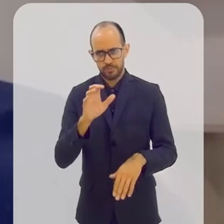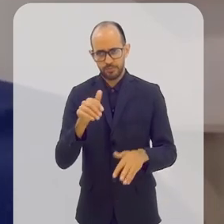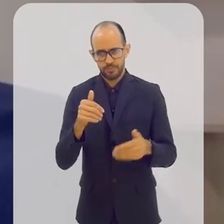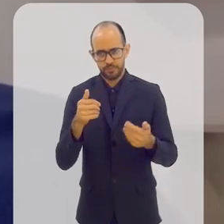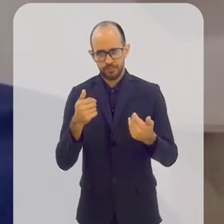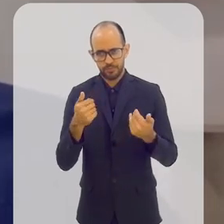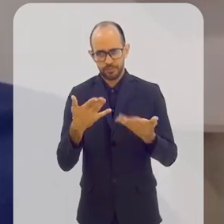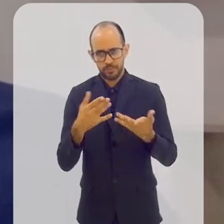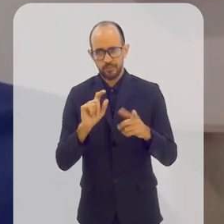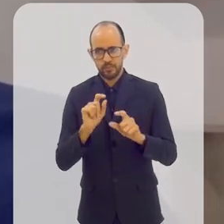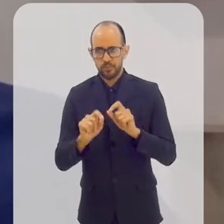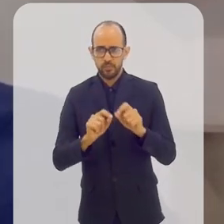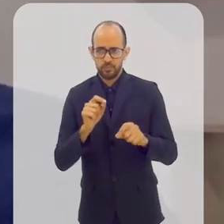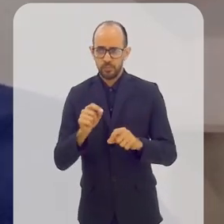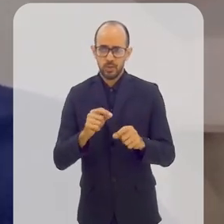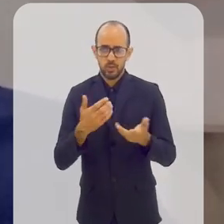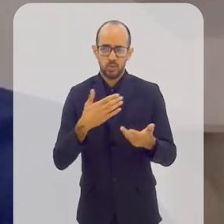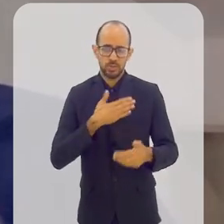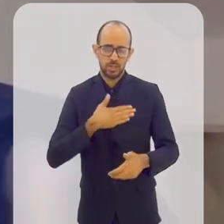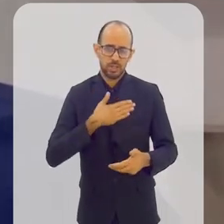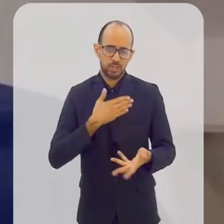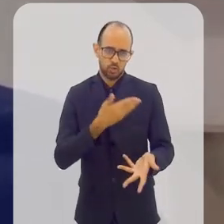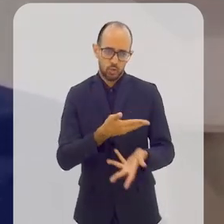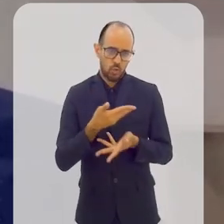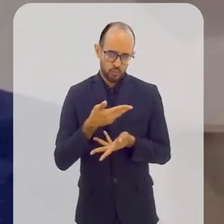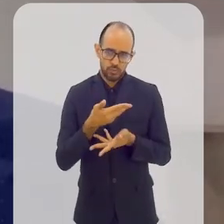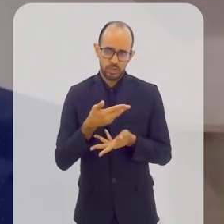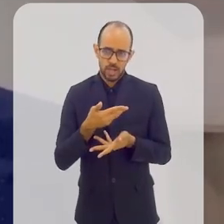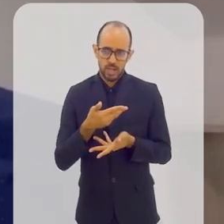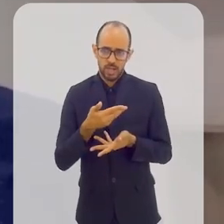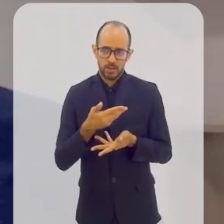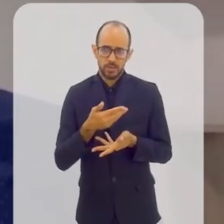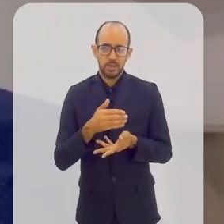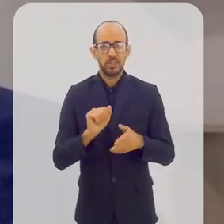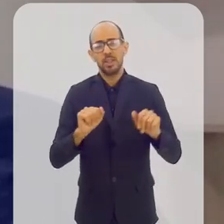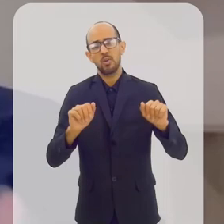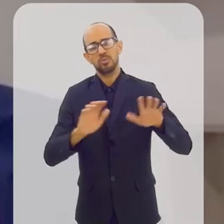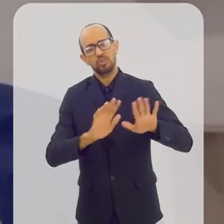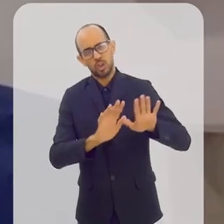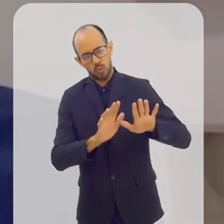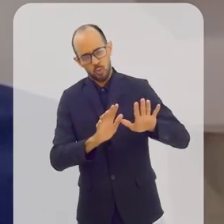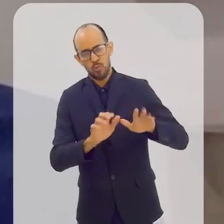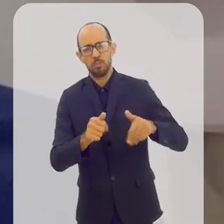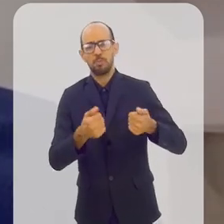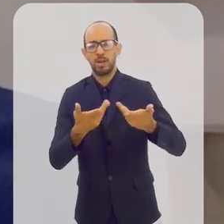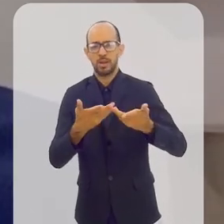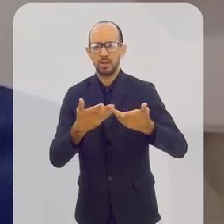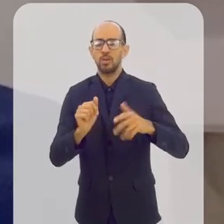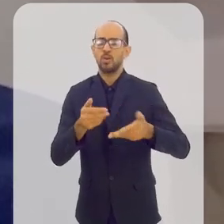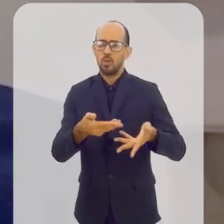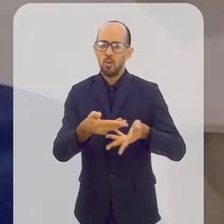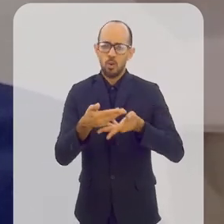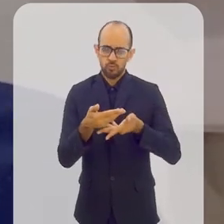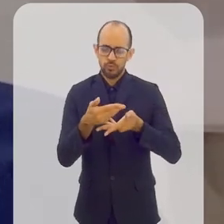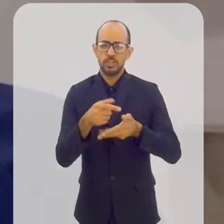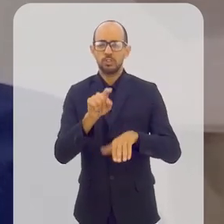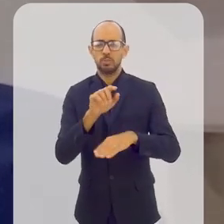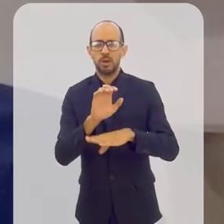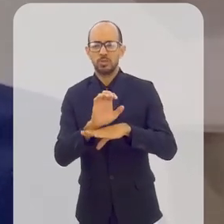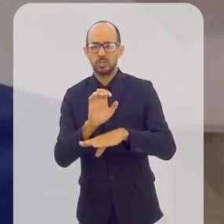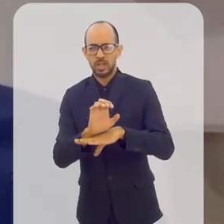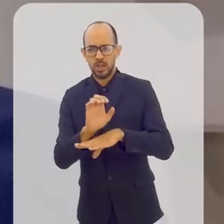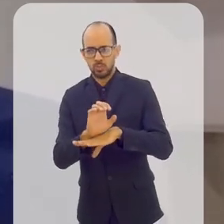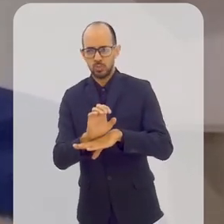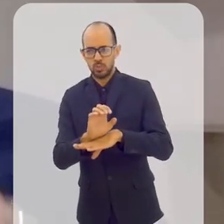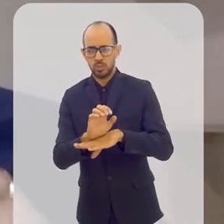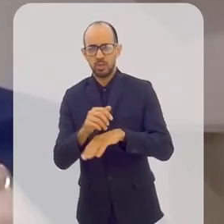Então, eu queria me despedir deixando um convite para o nosso estado. Quem